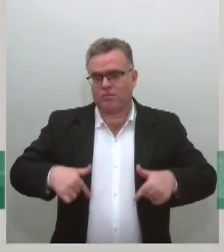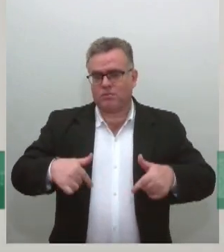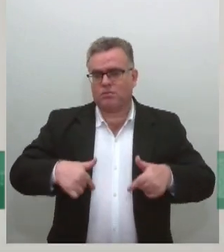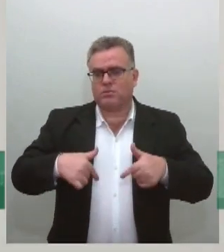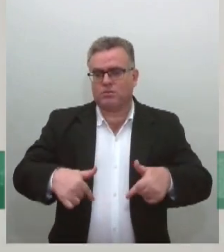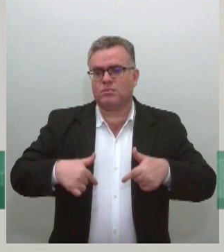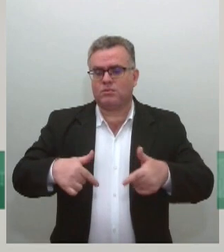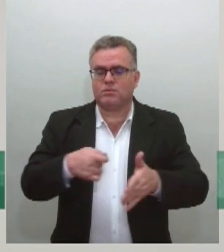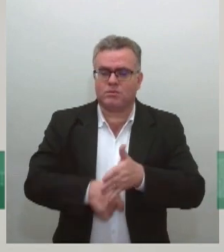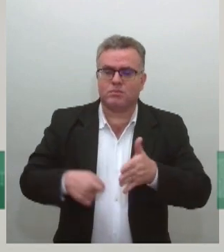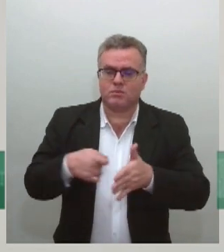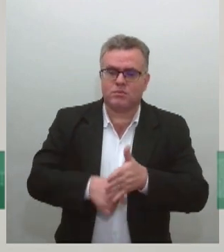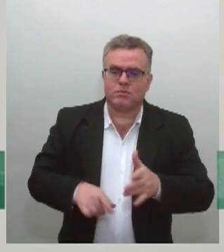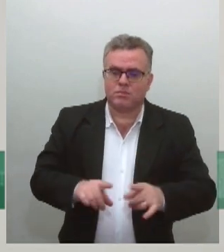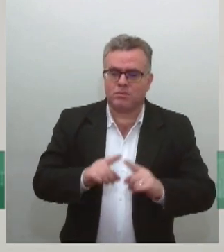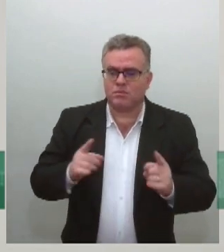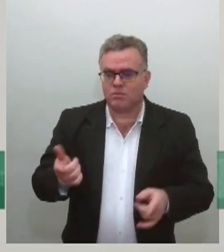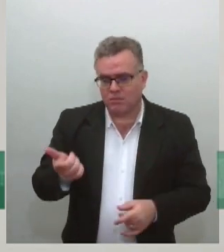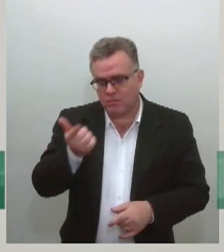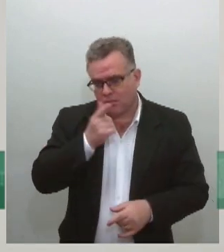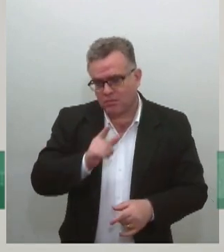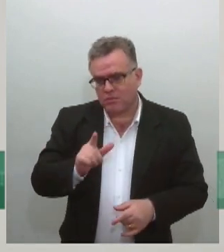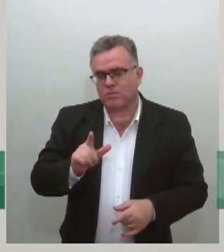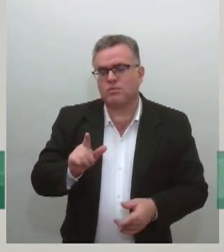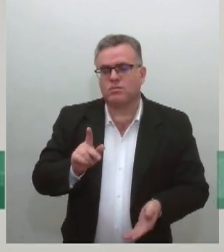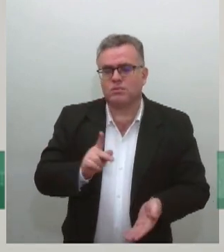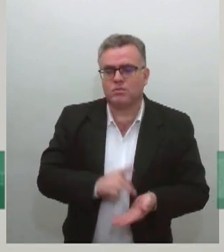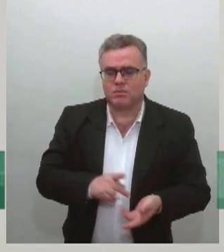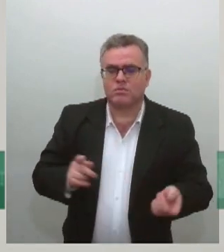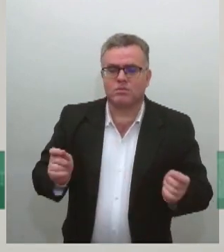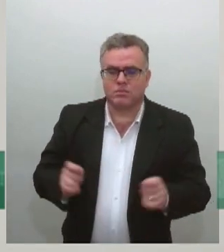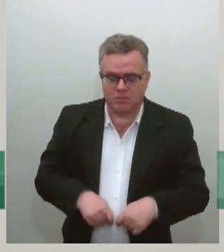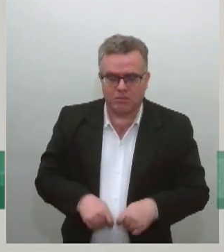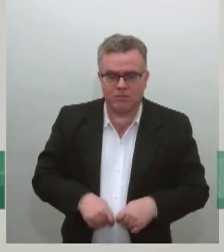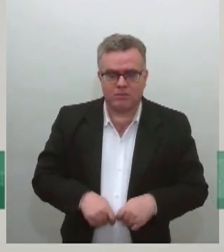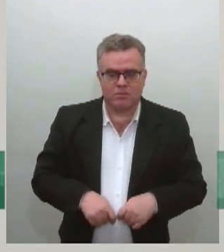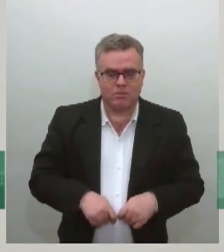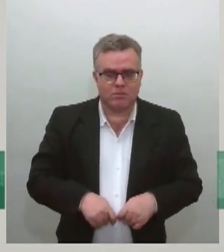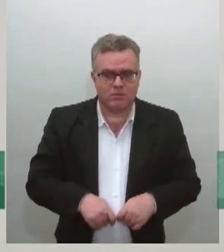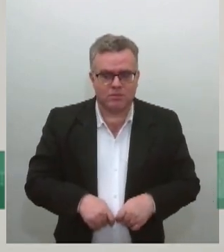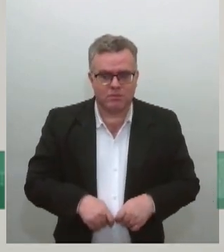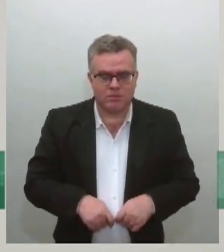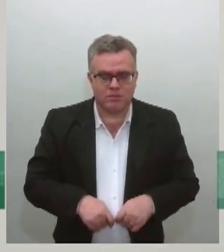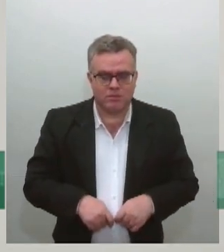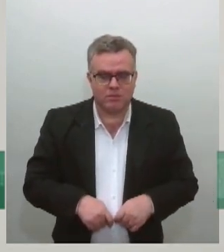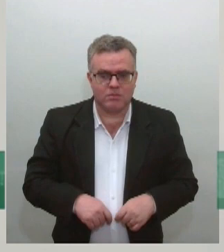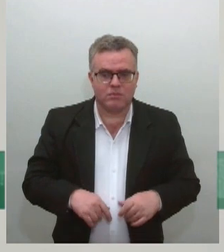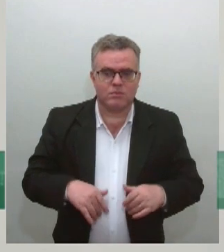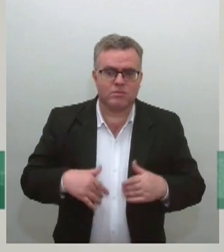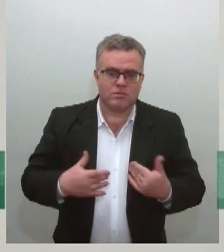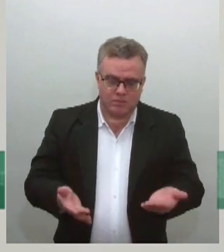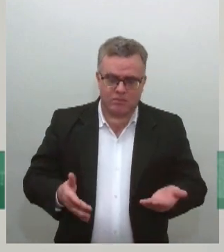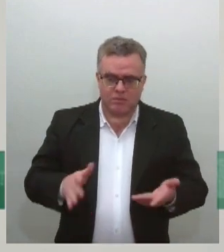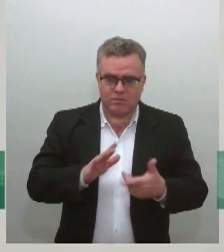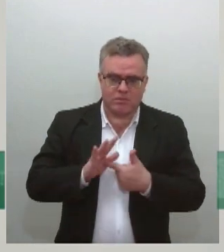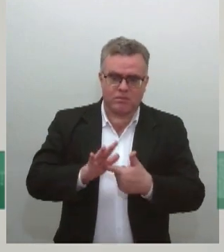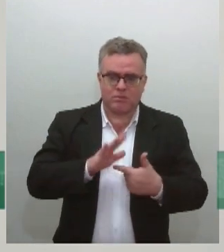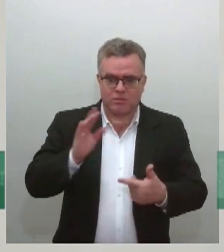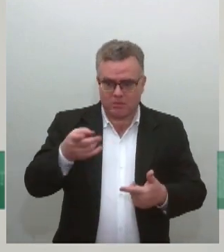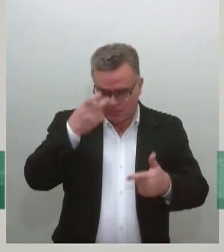acredito que a gente saia desse processo vitoriosos e colocando a cultura sergipana num outro